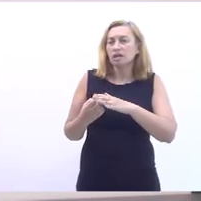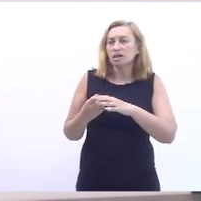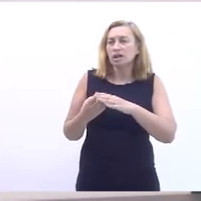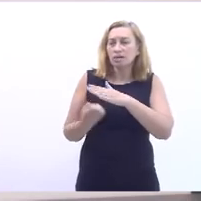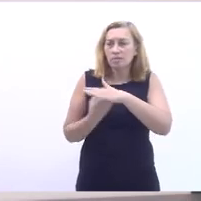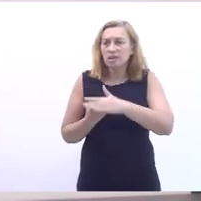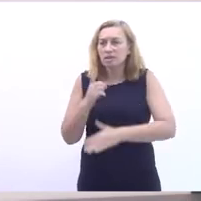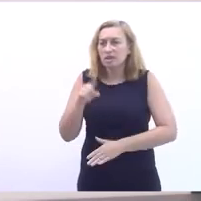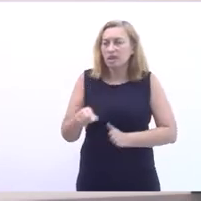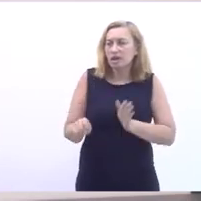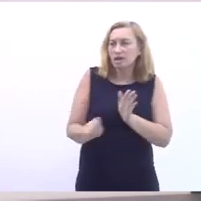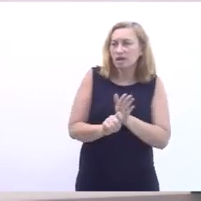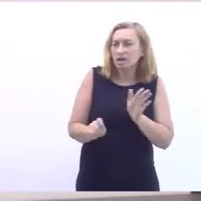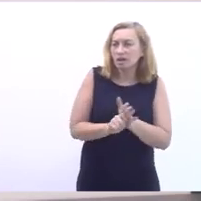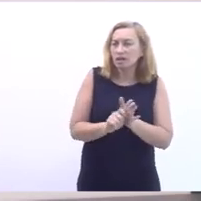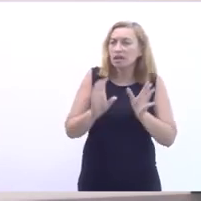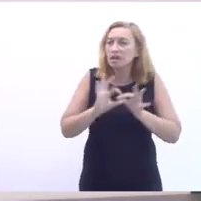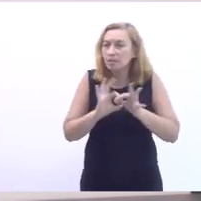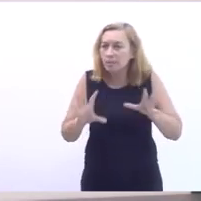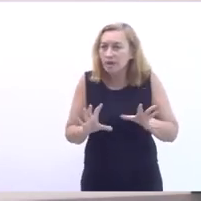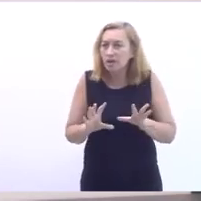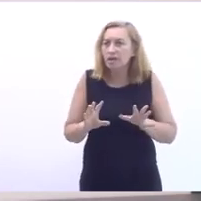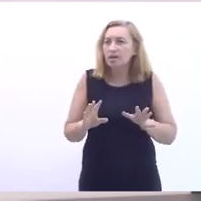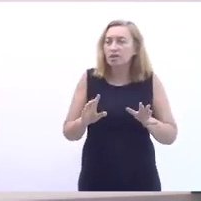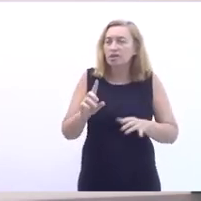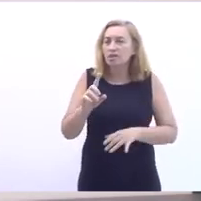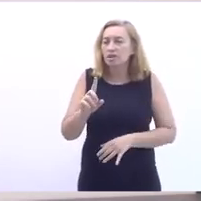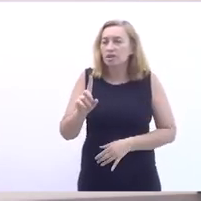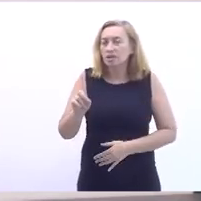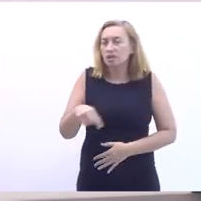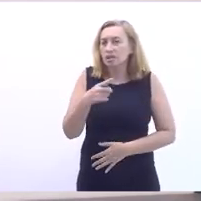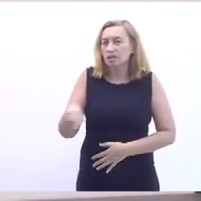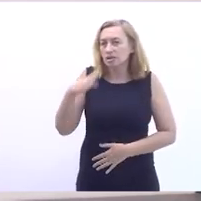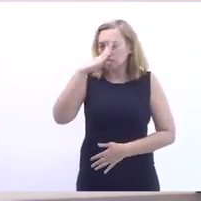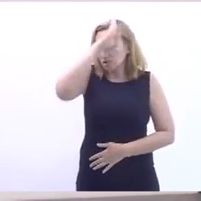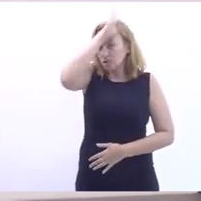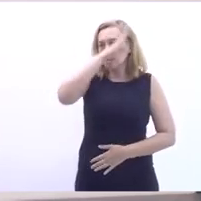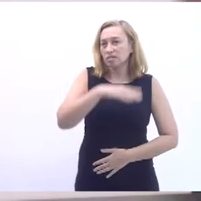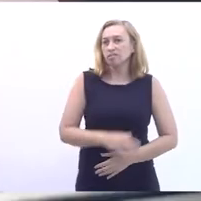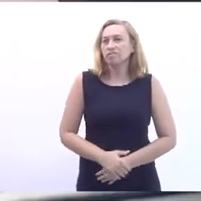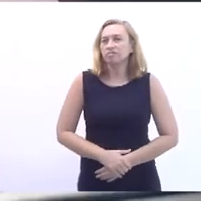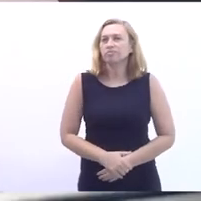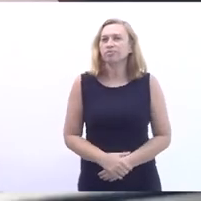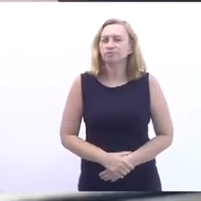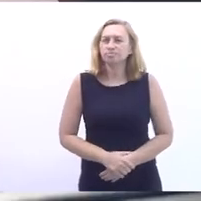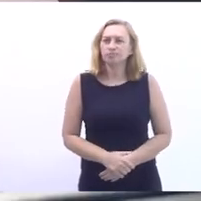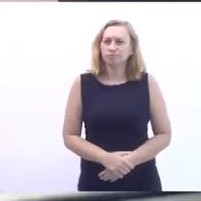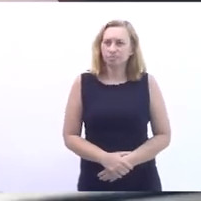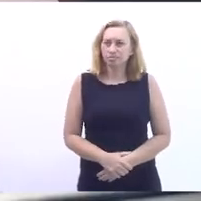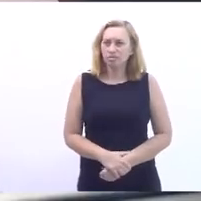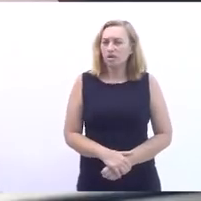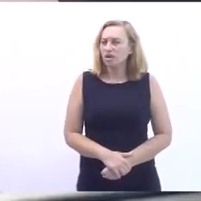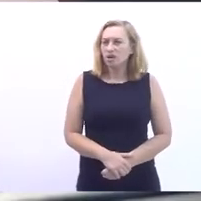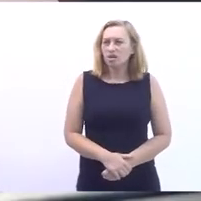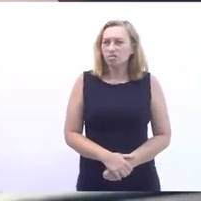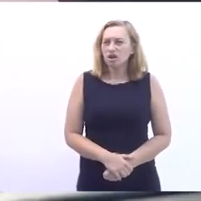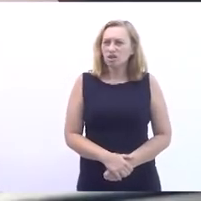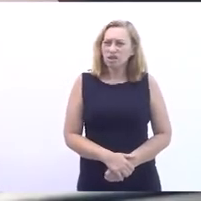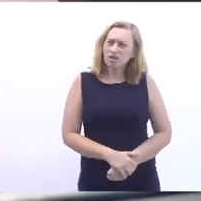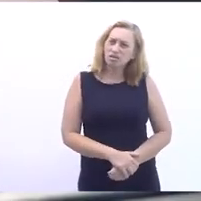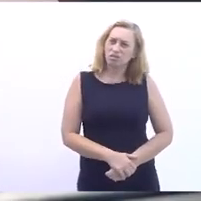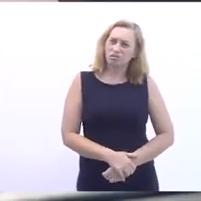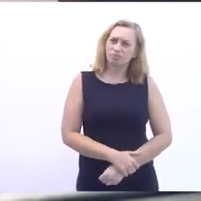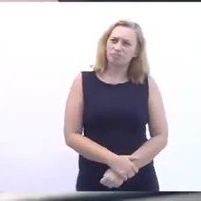então gente Legalize e fora bolsonaro boa boa Henrique e